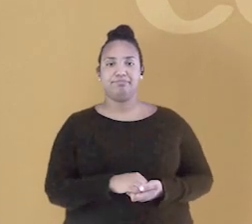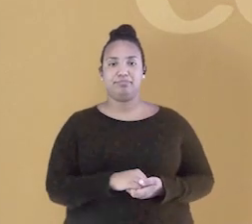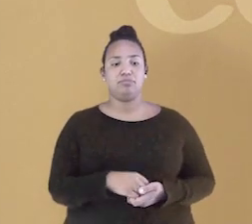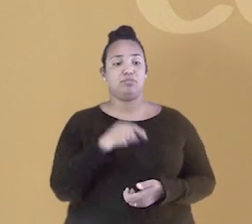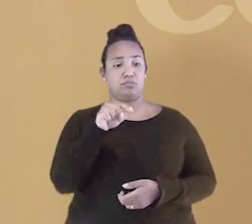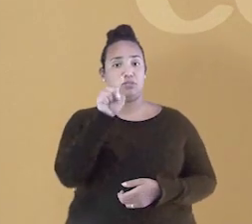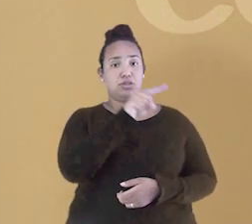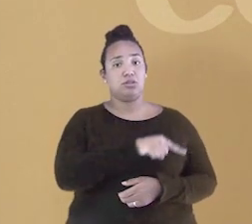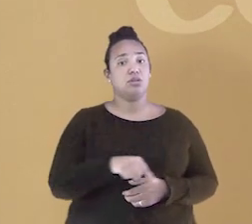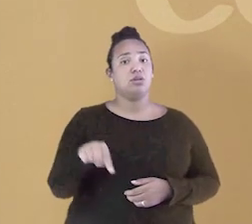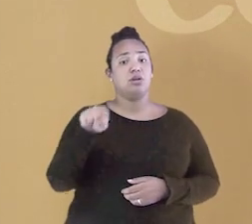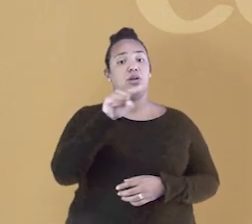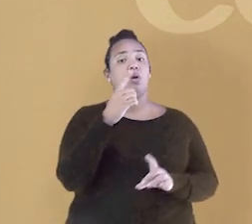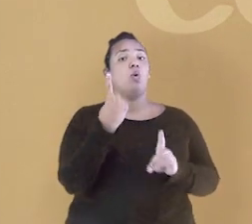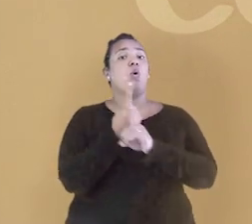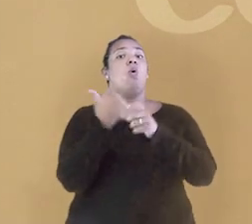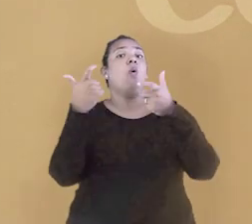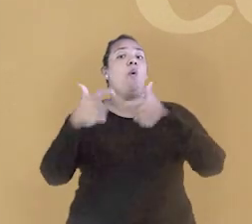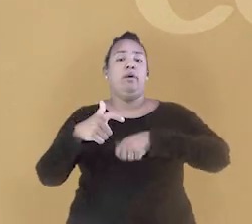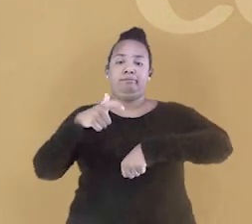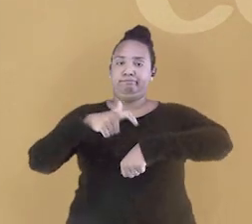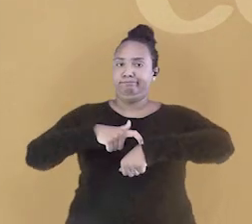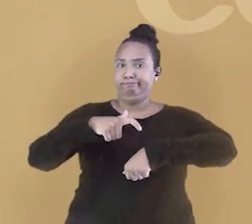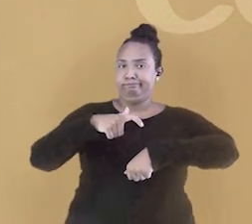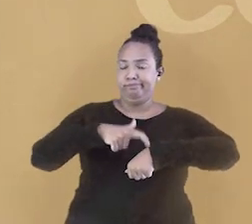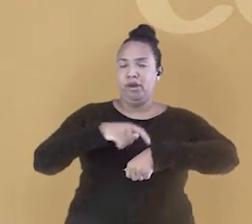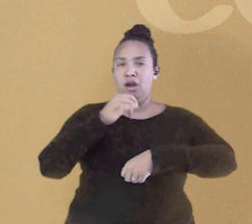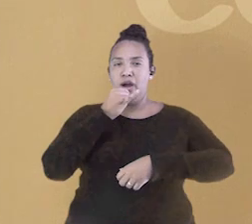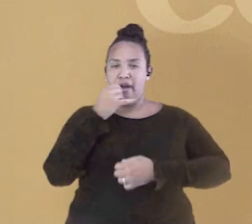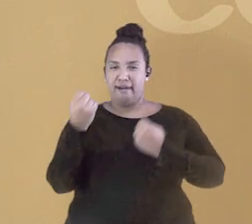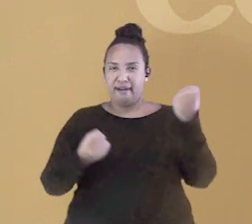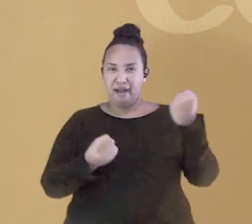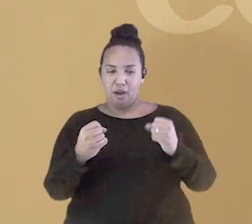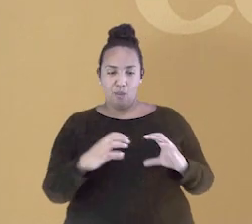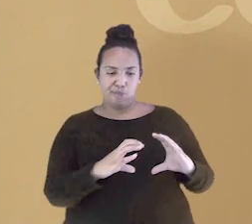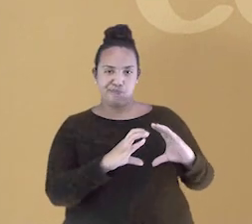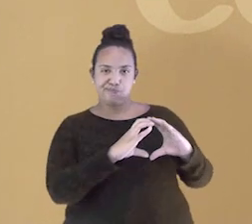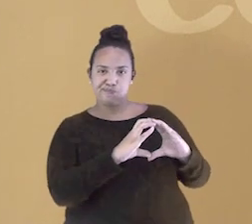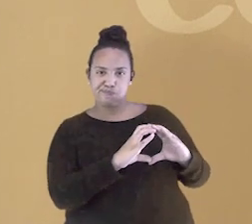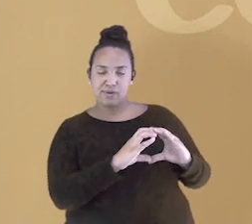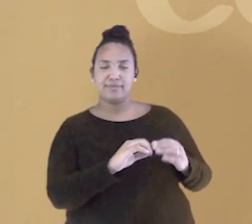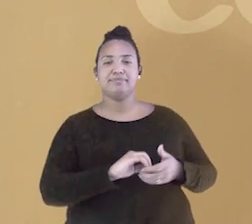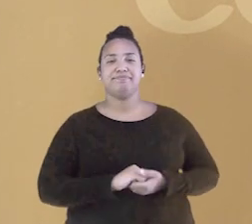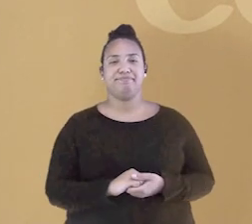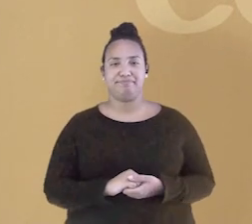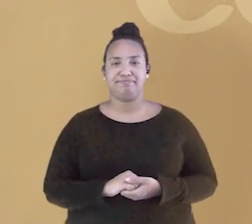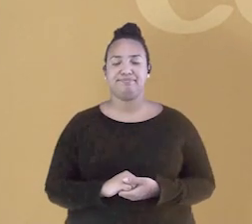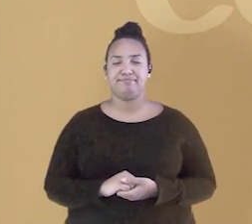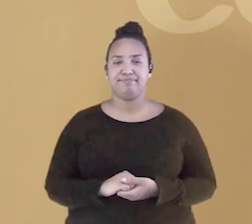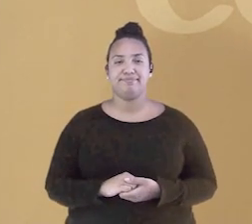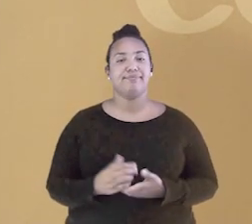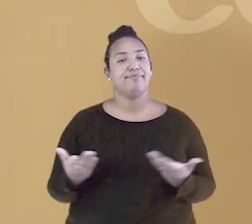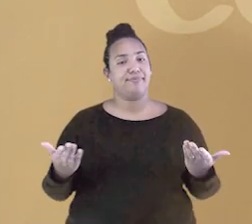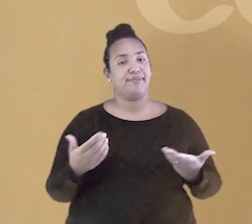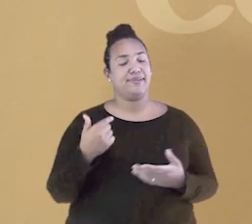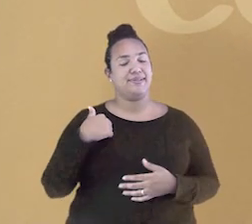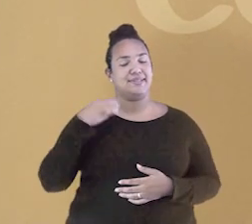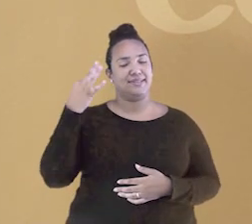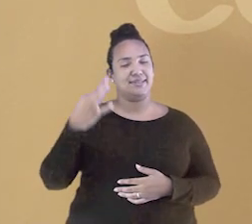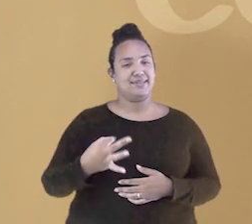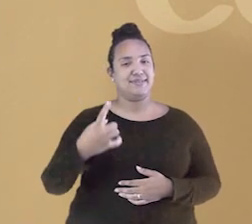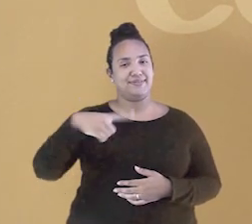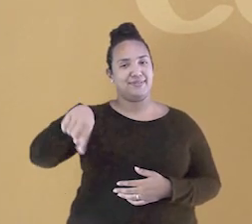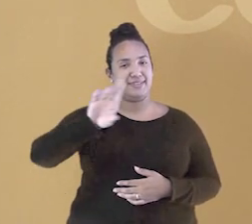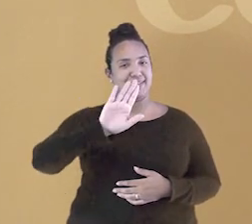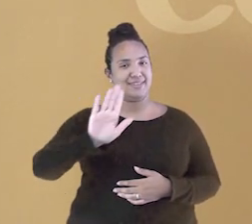formatos dos relógios, nos pneus de um carro. Agora, eu tenho certeza que você já sabe qual é a figura